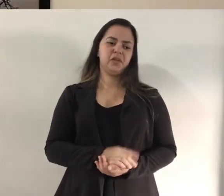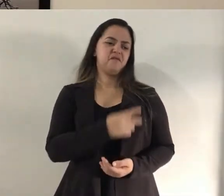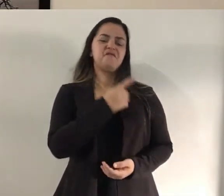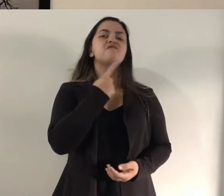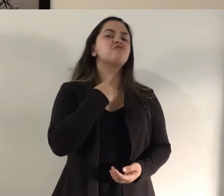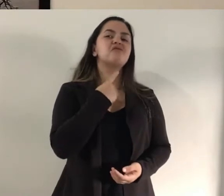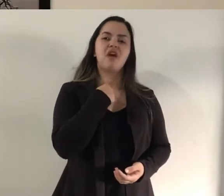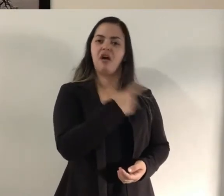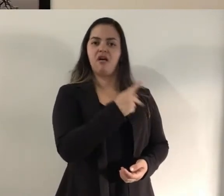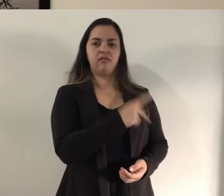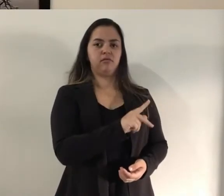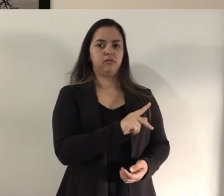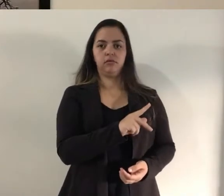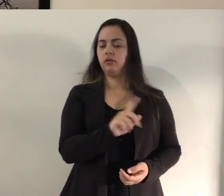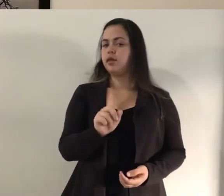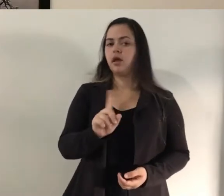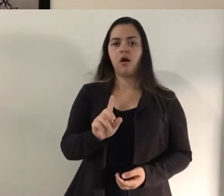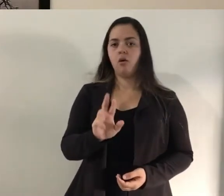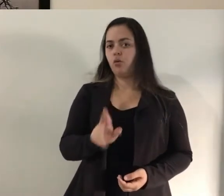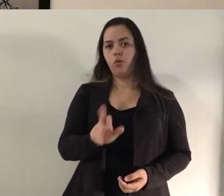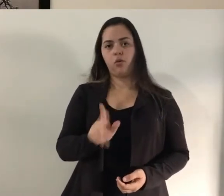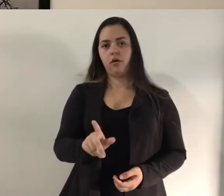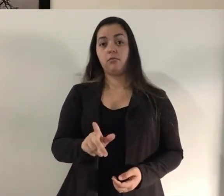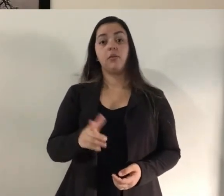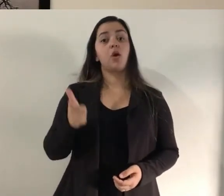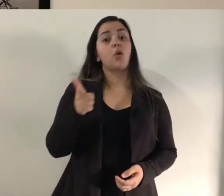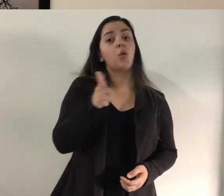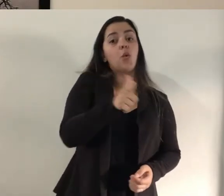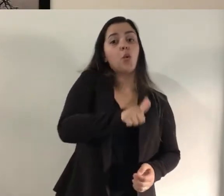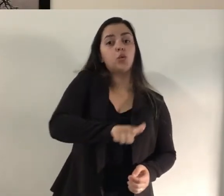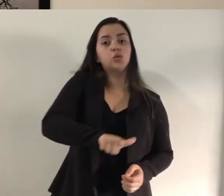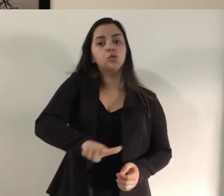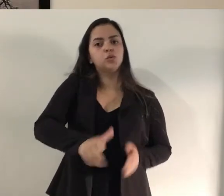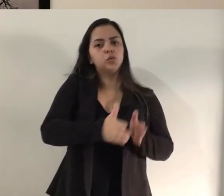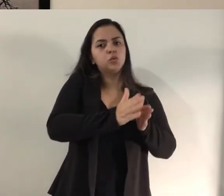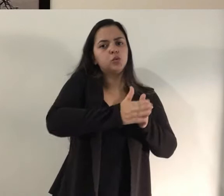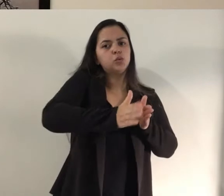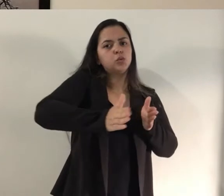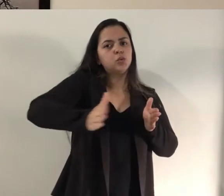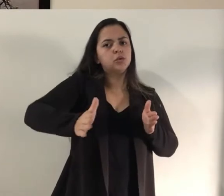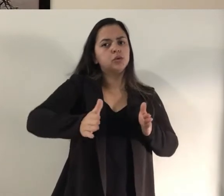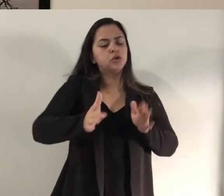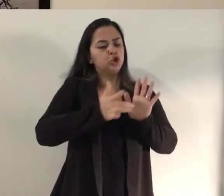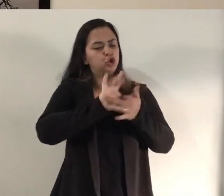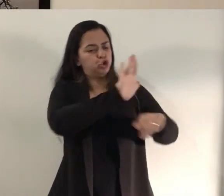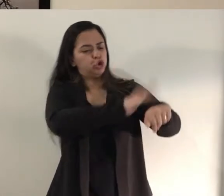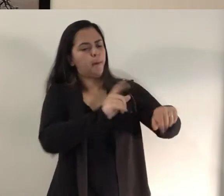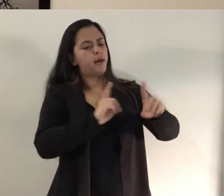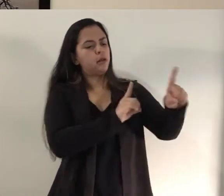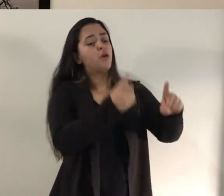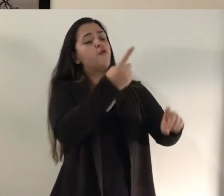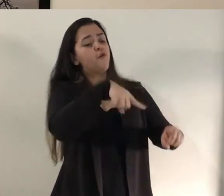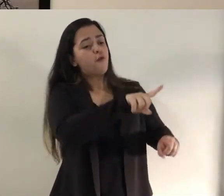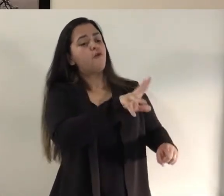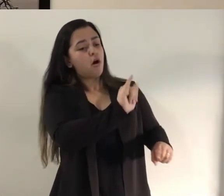darem continuidade. Jesus chama aqueles discípulos para que eles continuassem a obra que o Pai